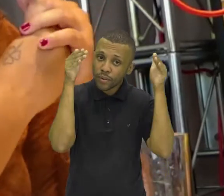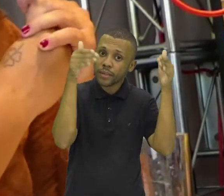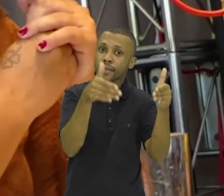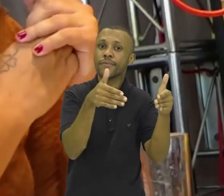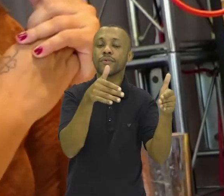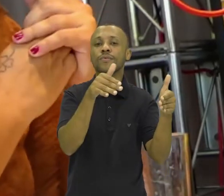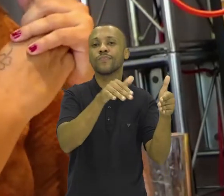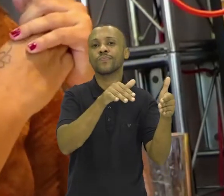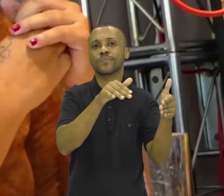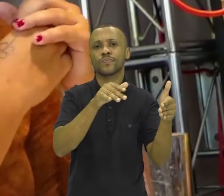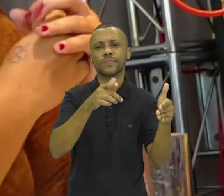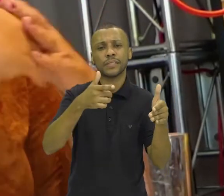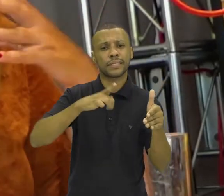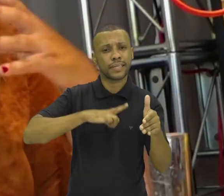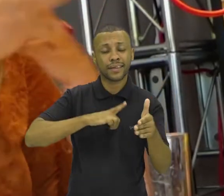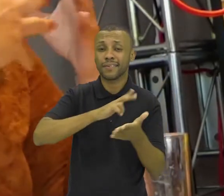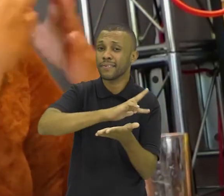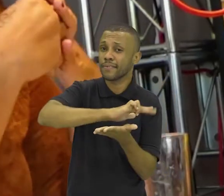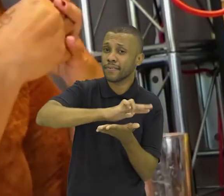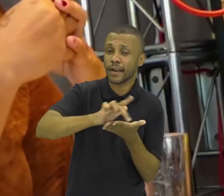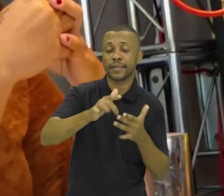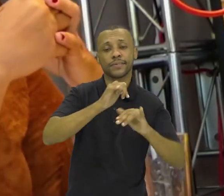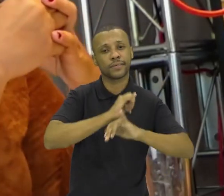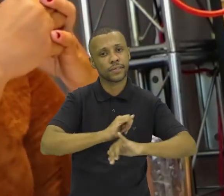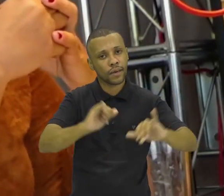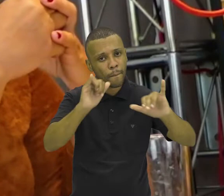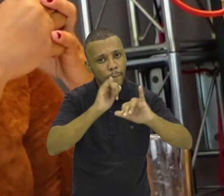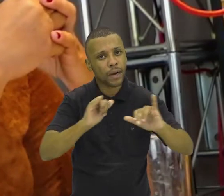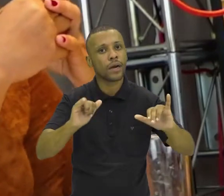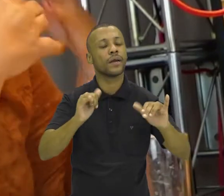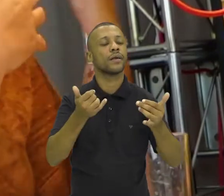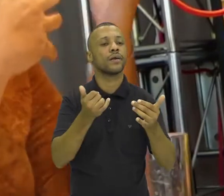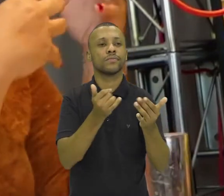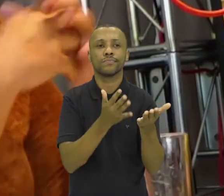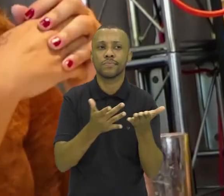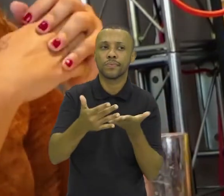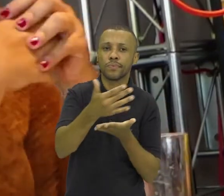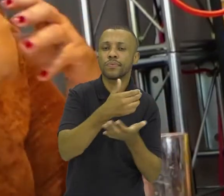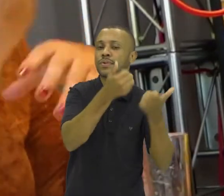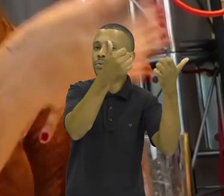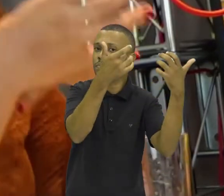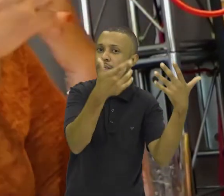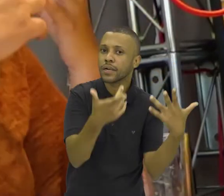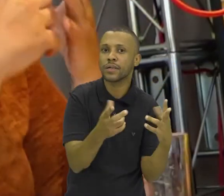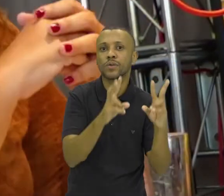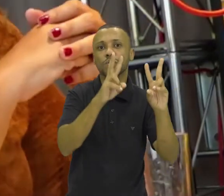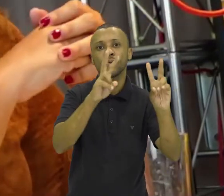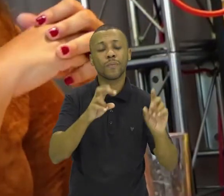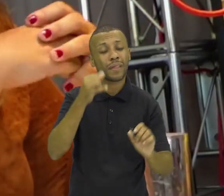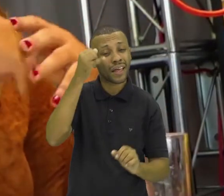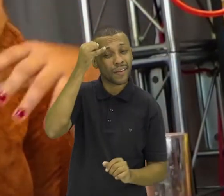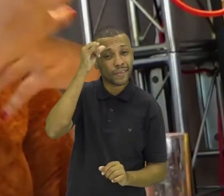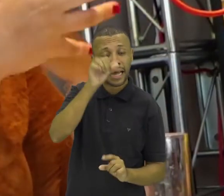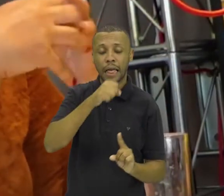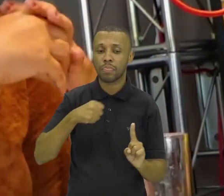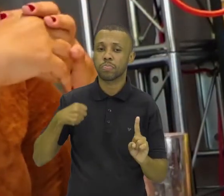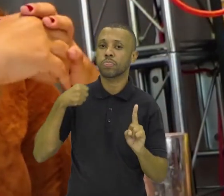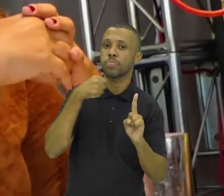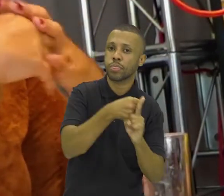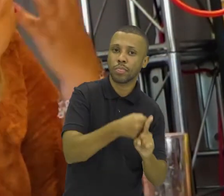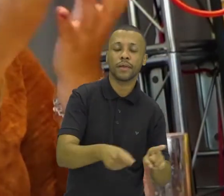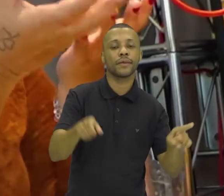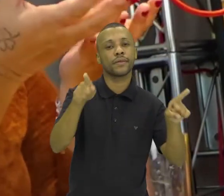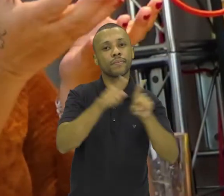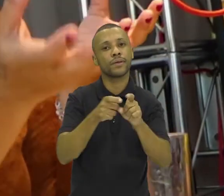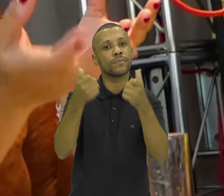de Trânsito, e nesse canal a gente tem várias campanhas falando sobre o acidente de trânsito, dando dicas, falando um pouquinho